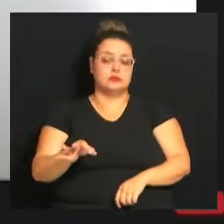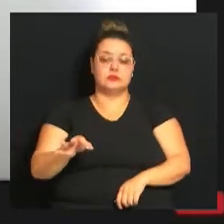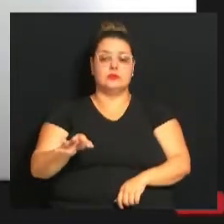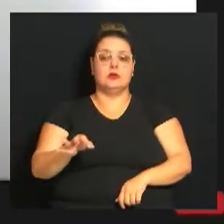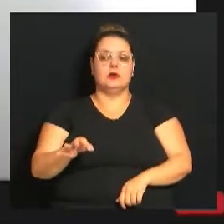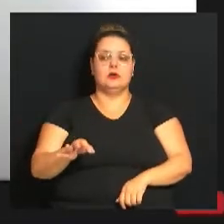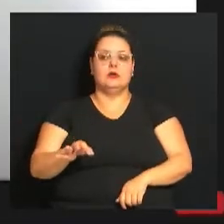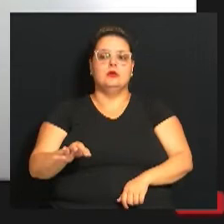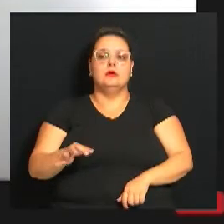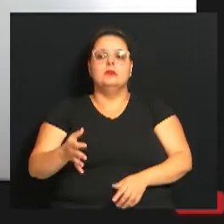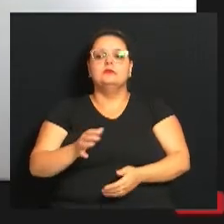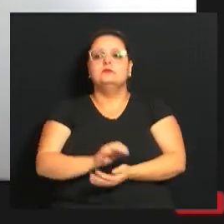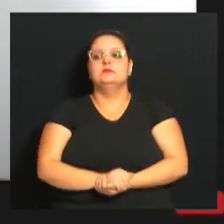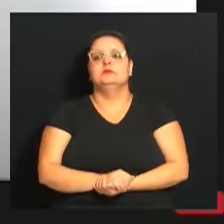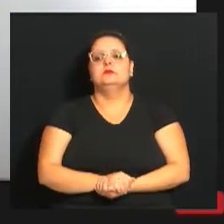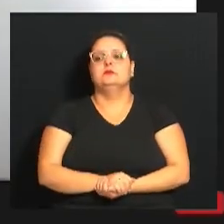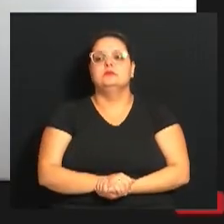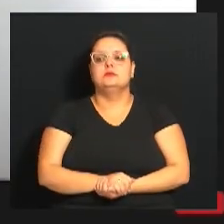vão